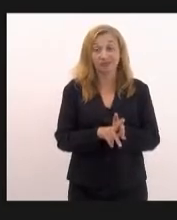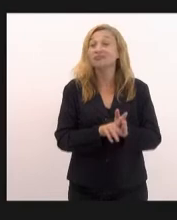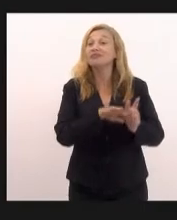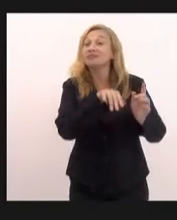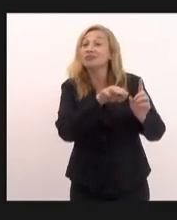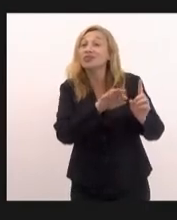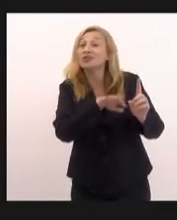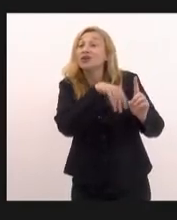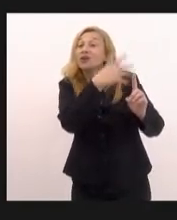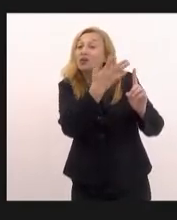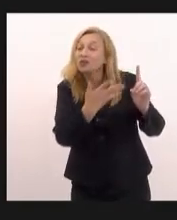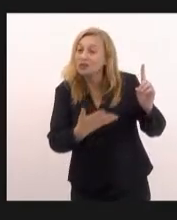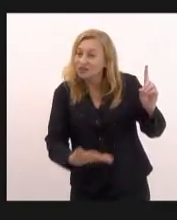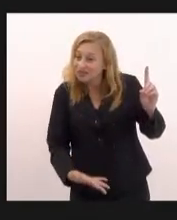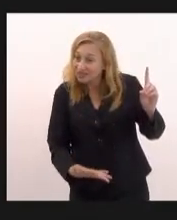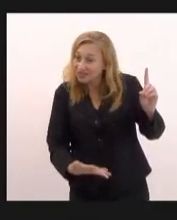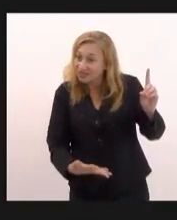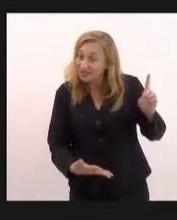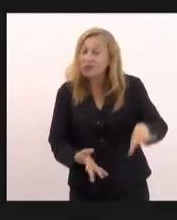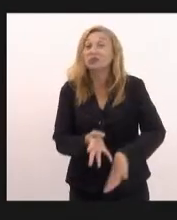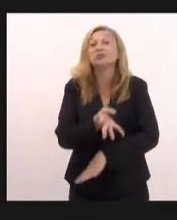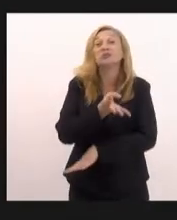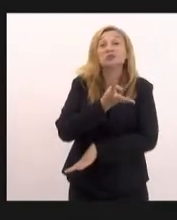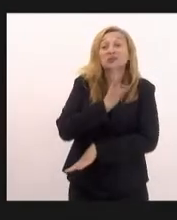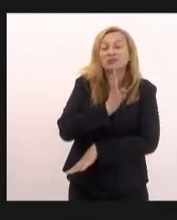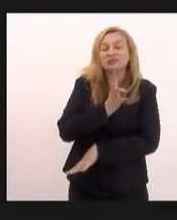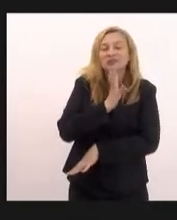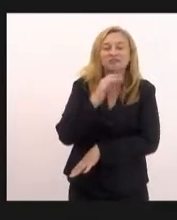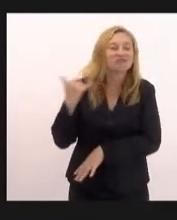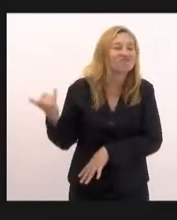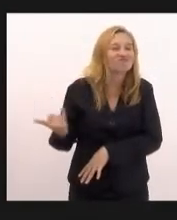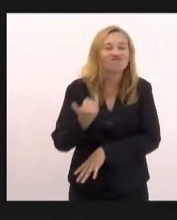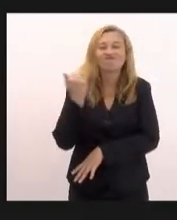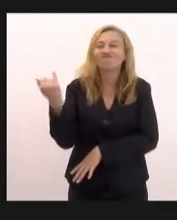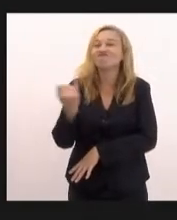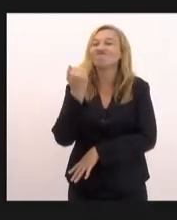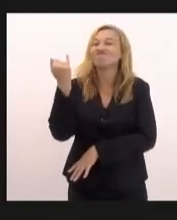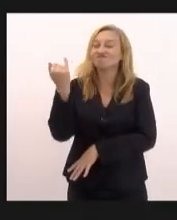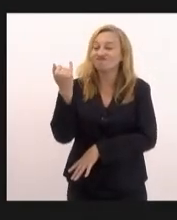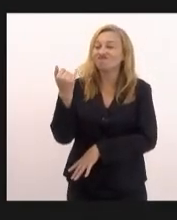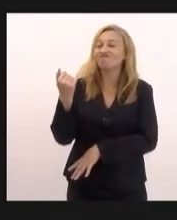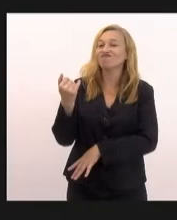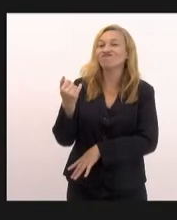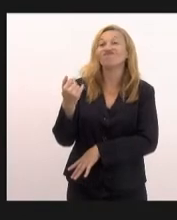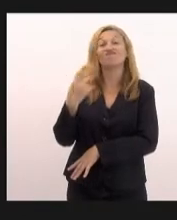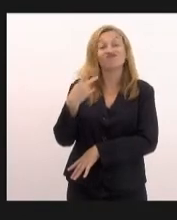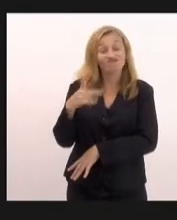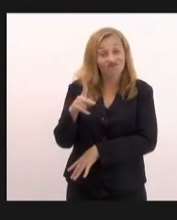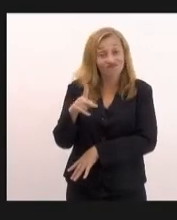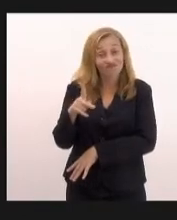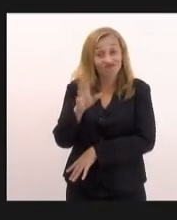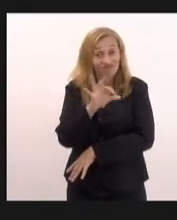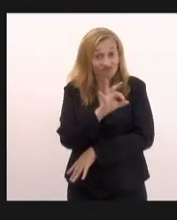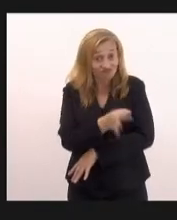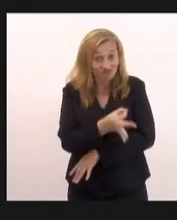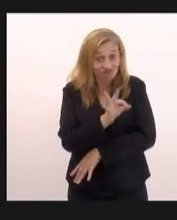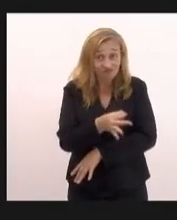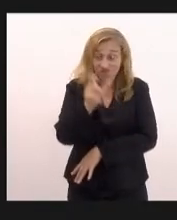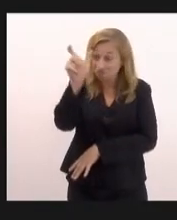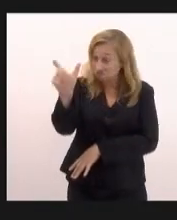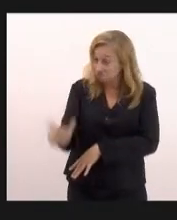homenagear no reconhecimento da importância dele exatamente uma